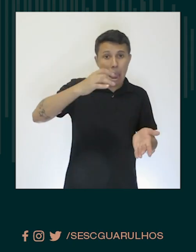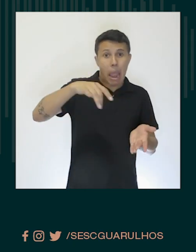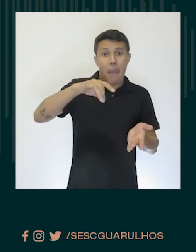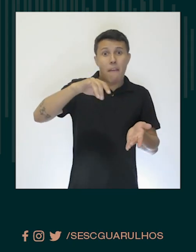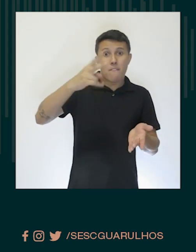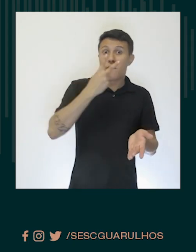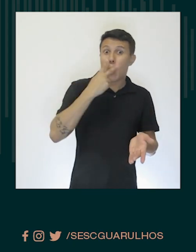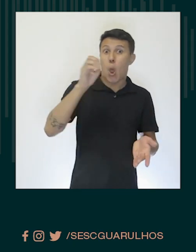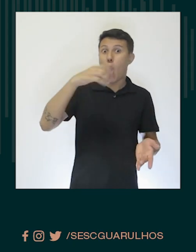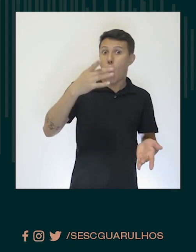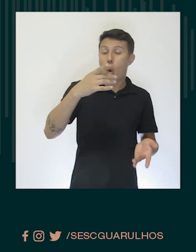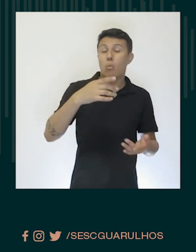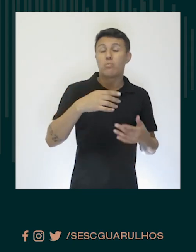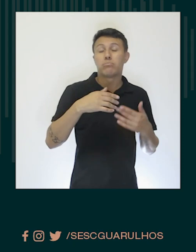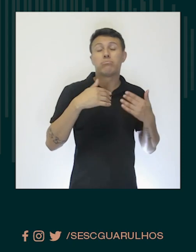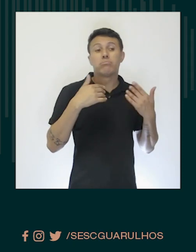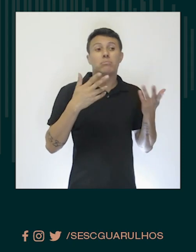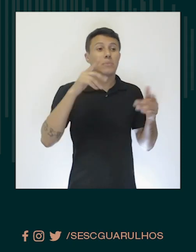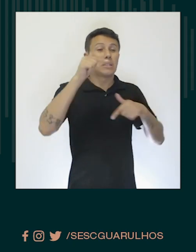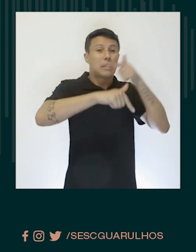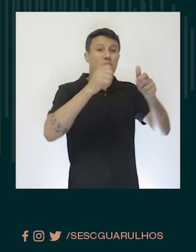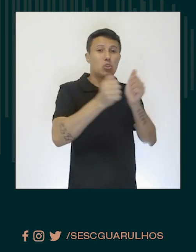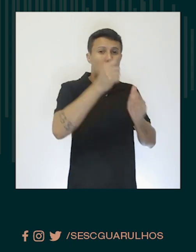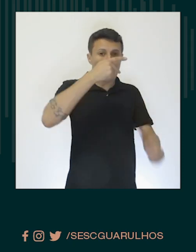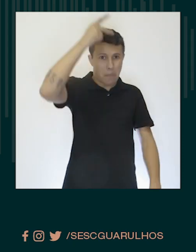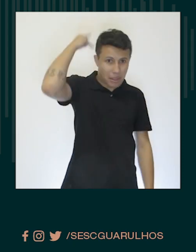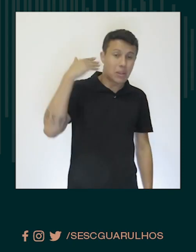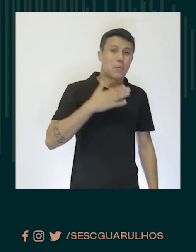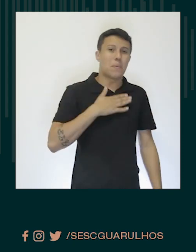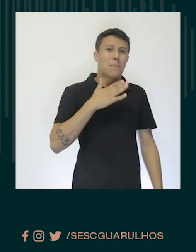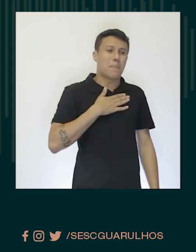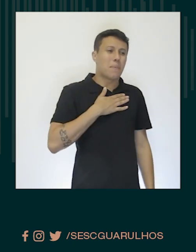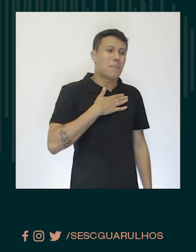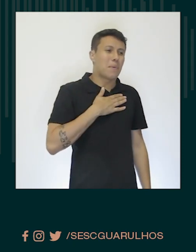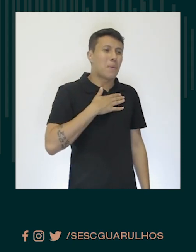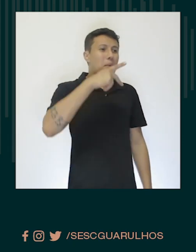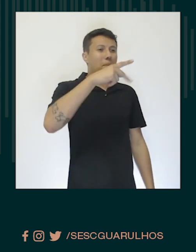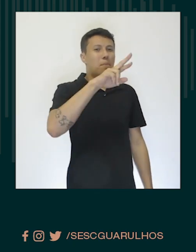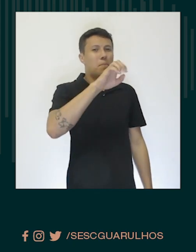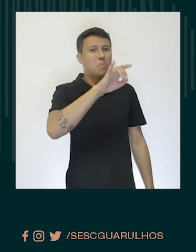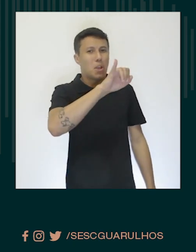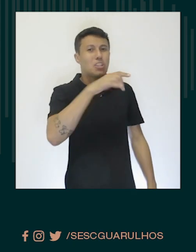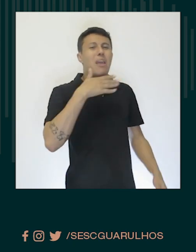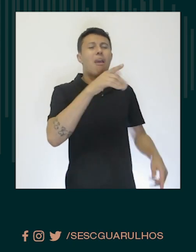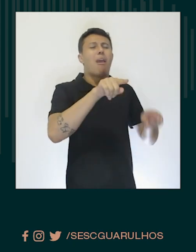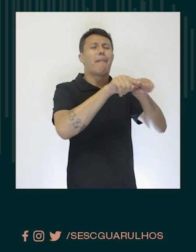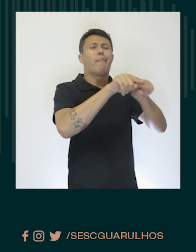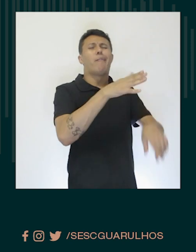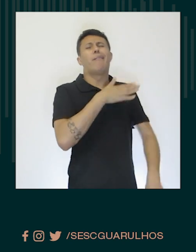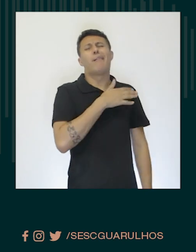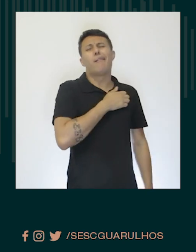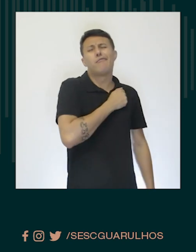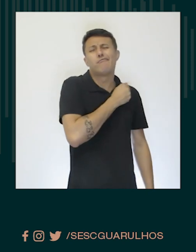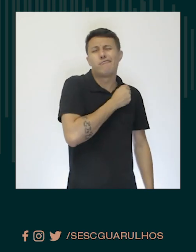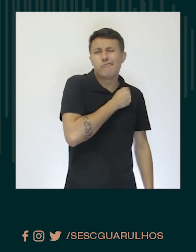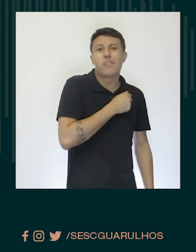E além disso, trabalhei com meu padrinho, Salve Devasto Prod, meu irmão.